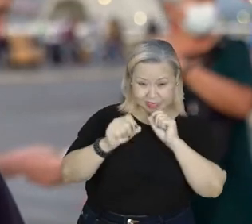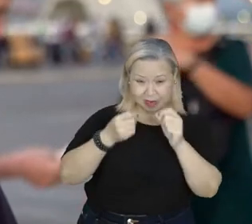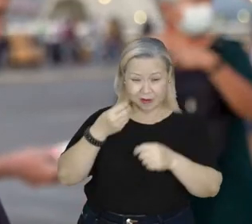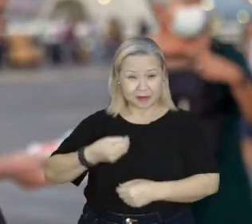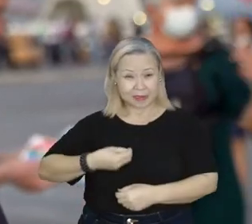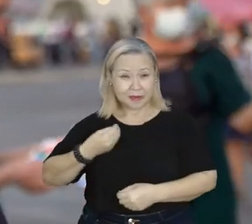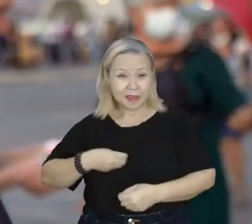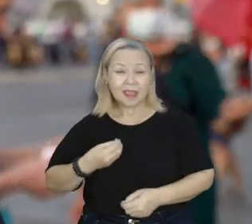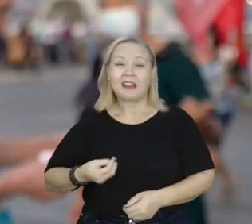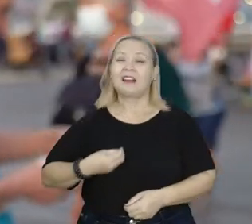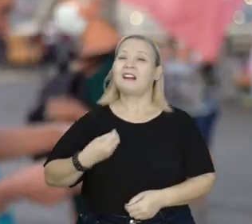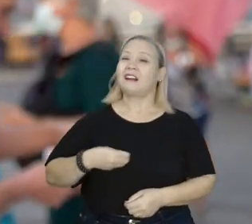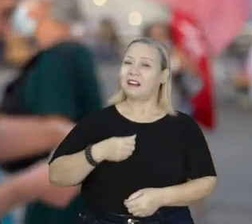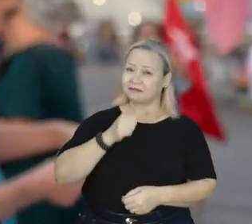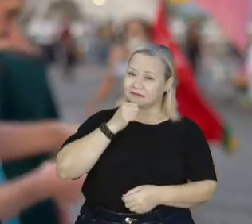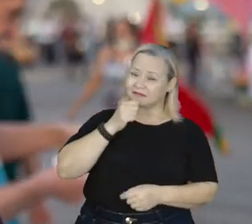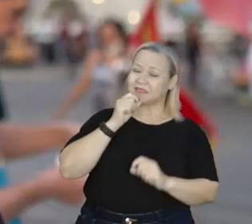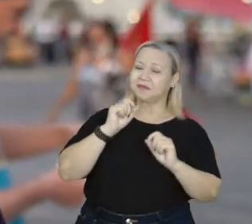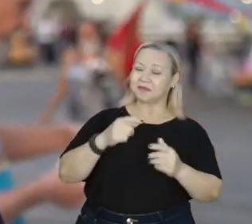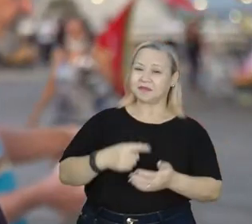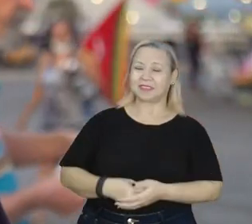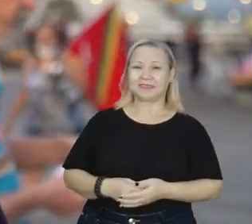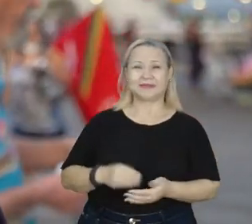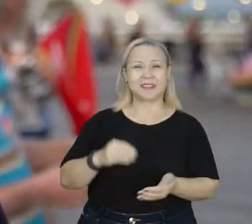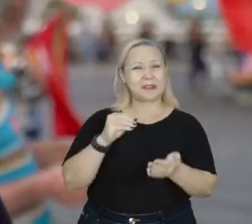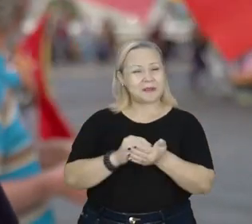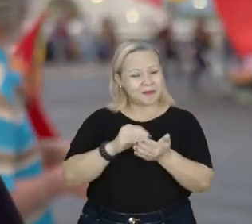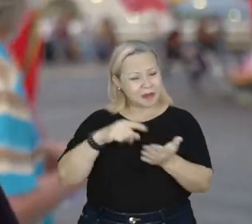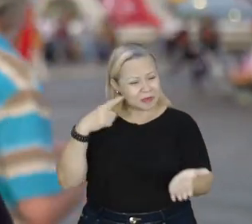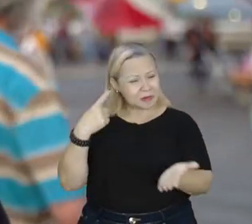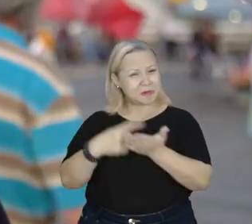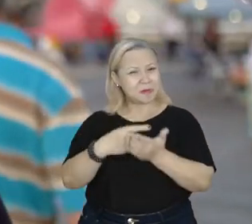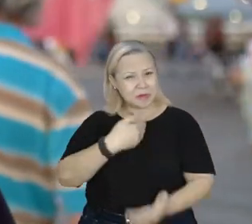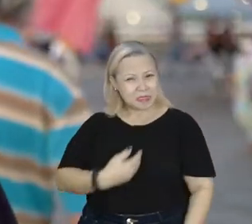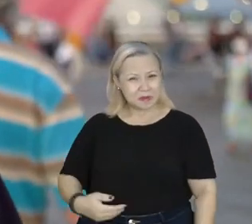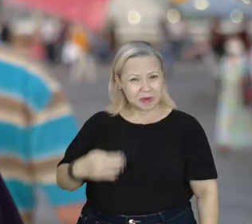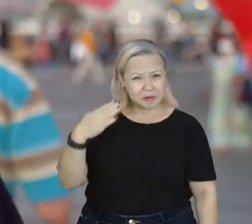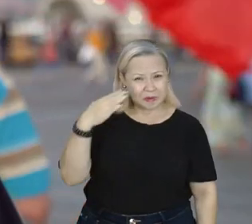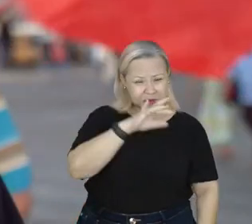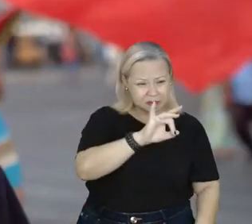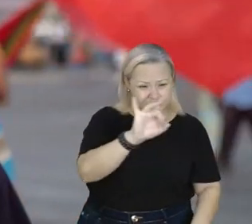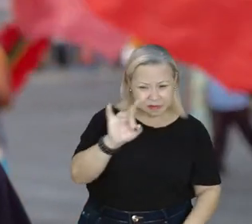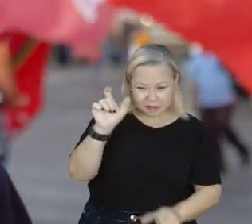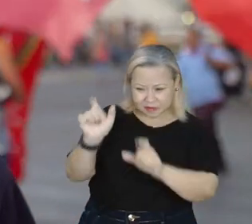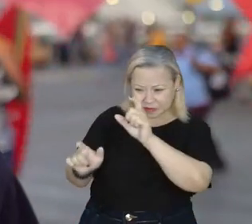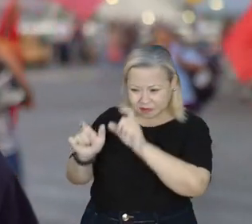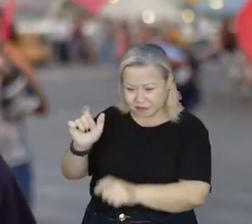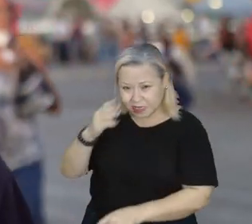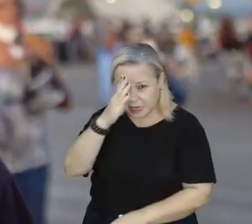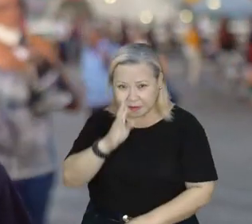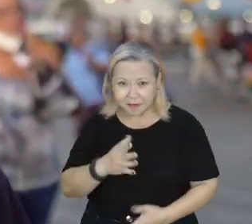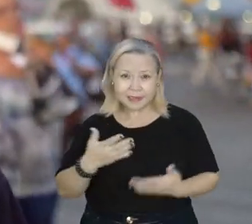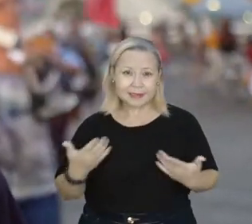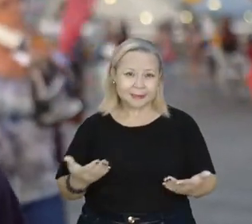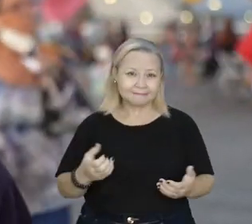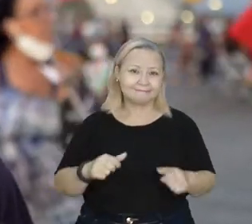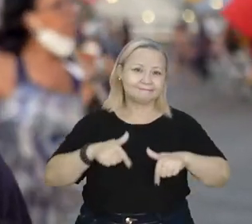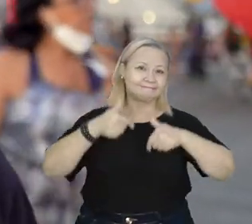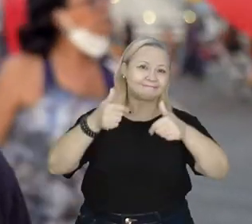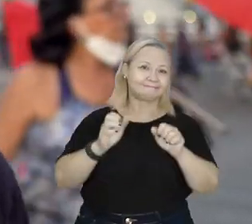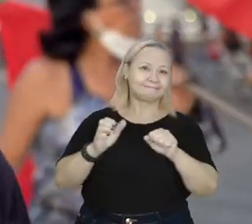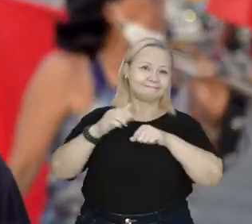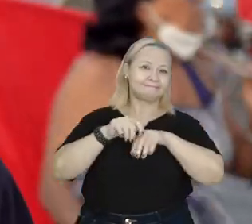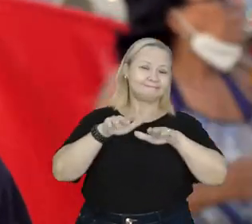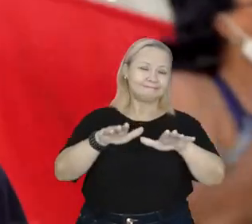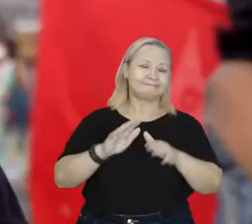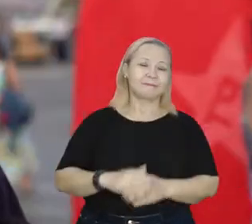estamos vivendo, e o descompromisso total do governo federal com cada brasileiro e brasileira no enfrentamento dessa pandemia nos coloca como